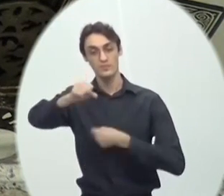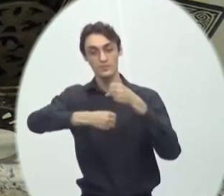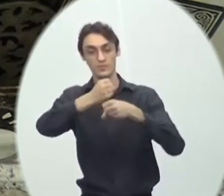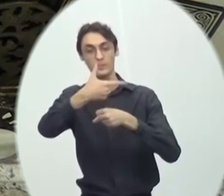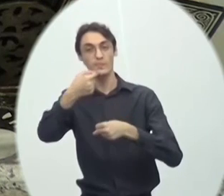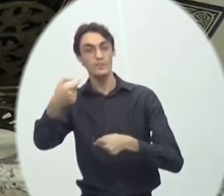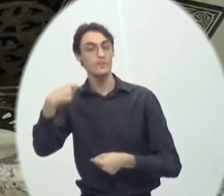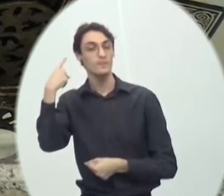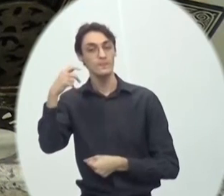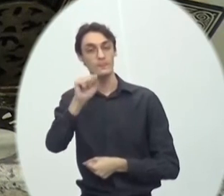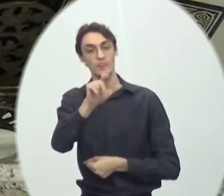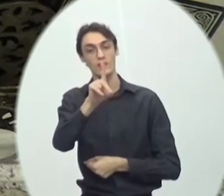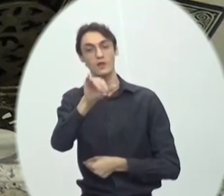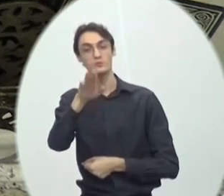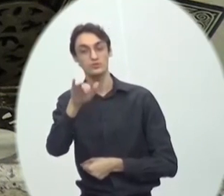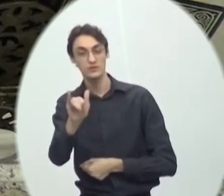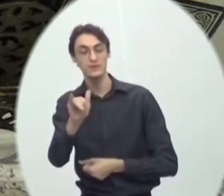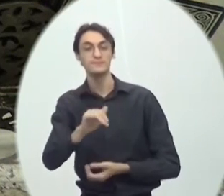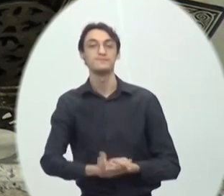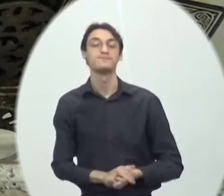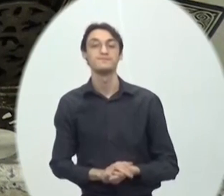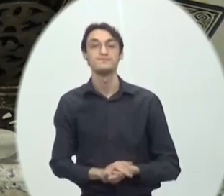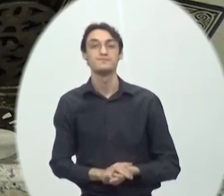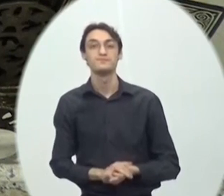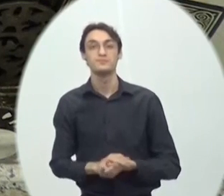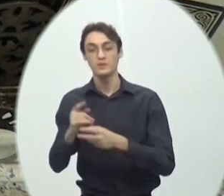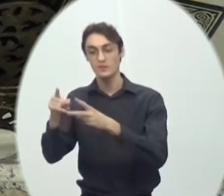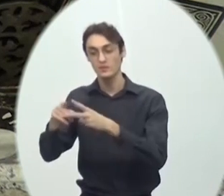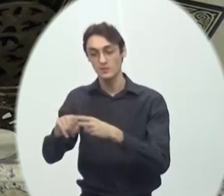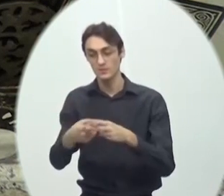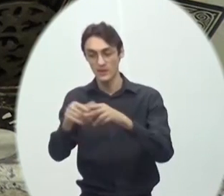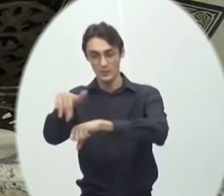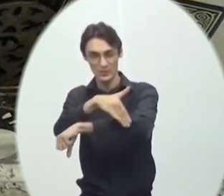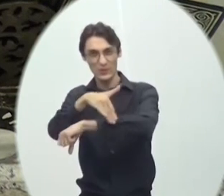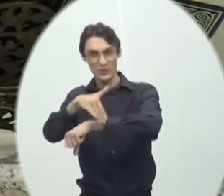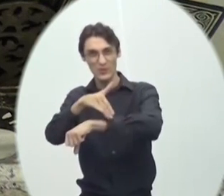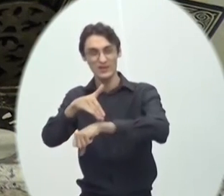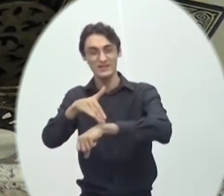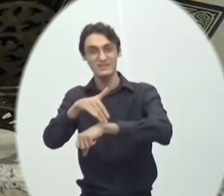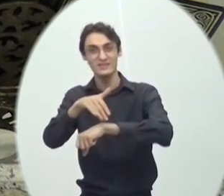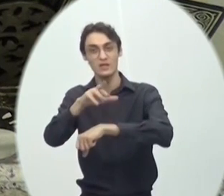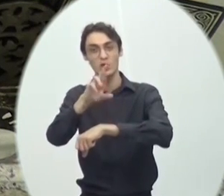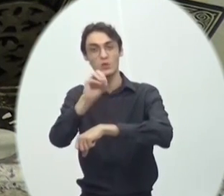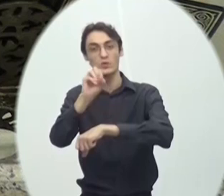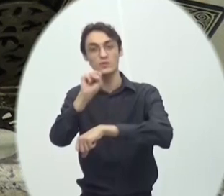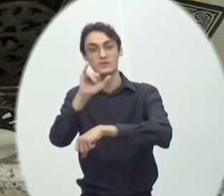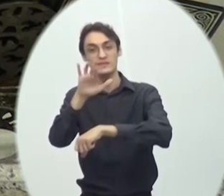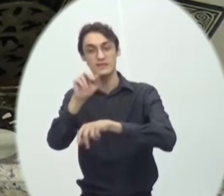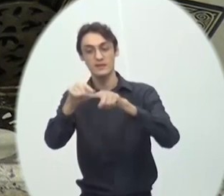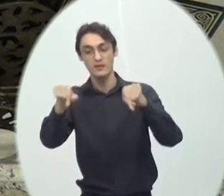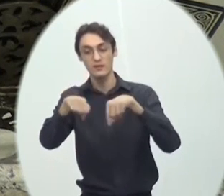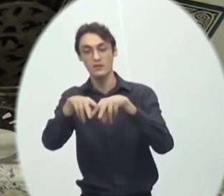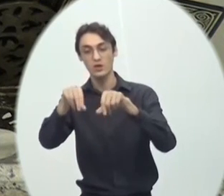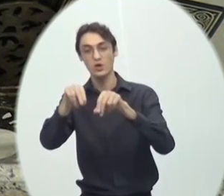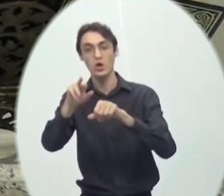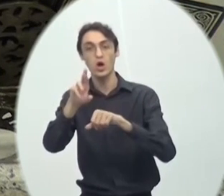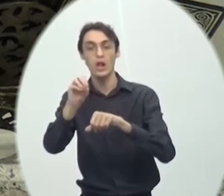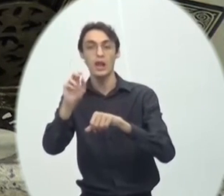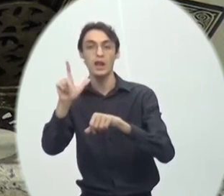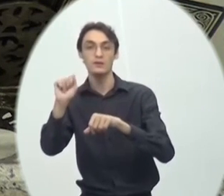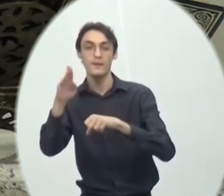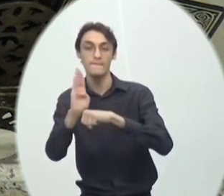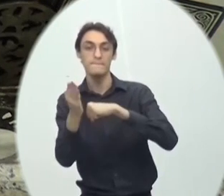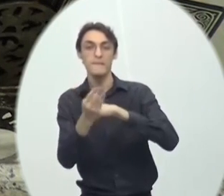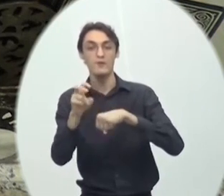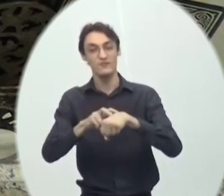529/2020, autor Aldinei João Potelec. Reparos na rua das Roseiras, loteamento Bolan, bairro